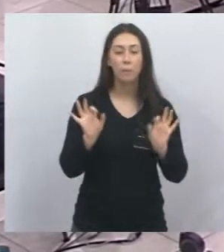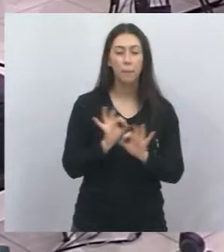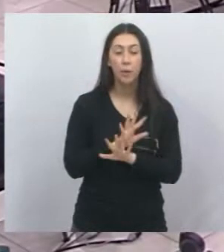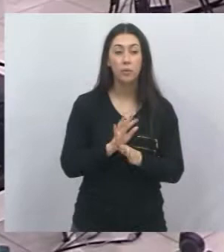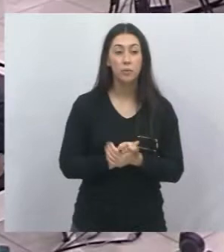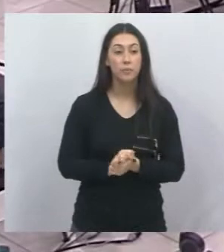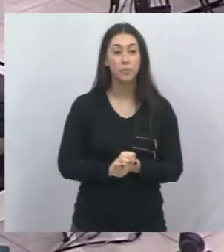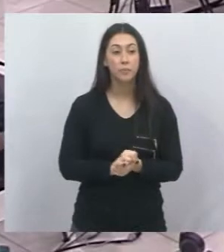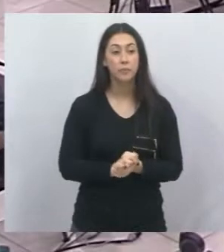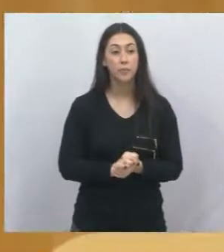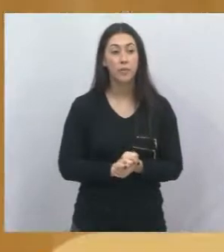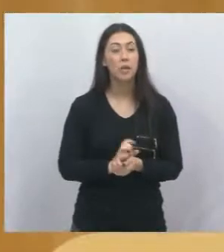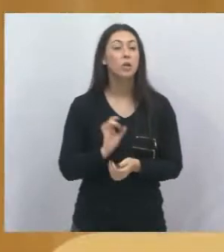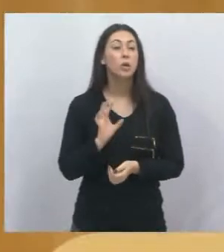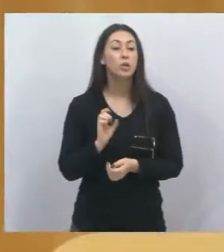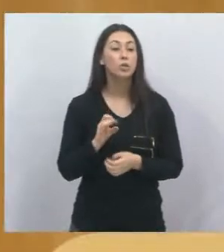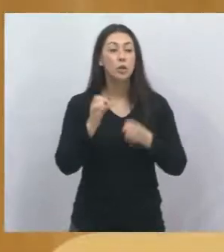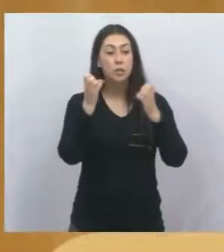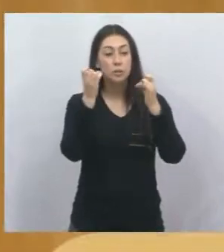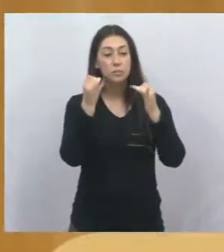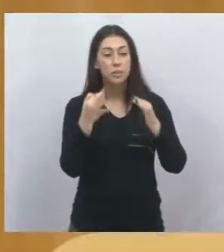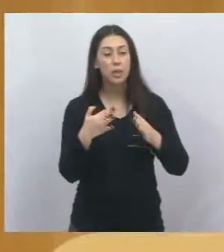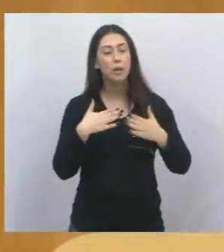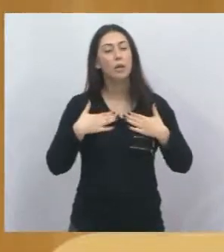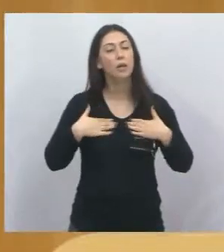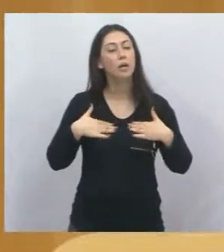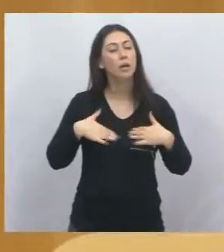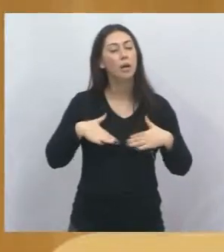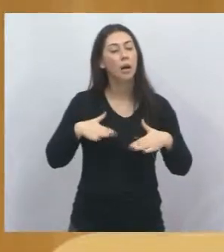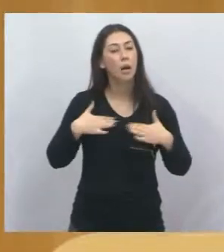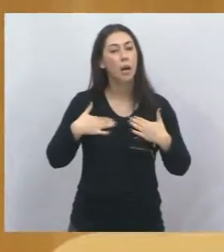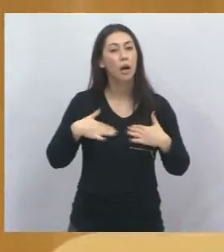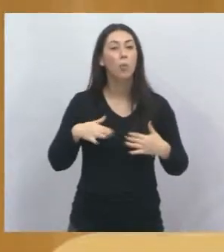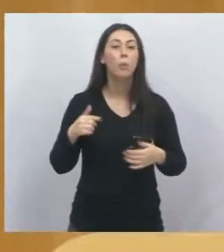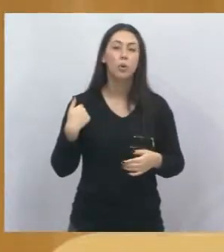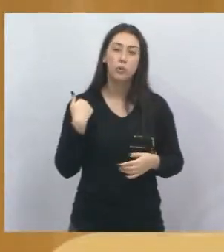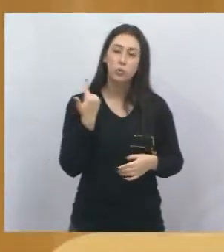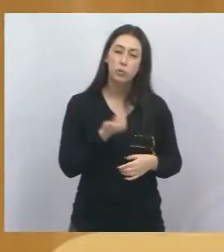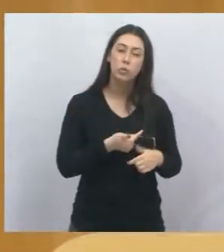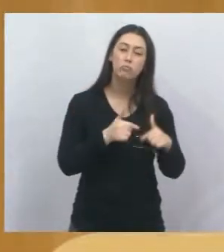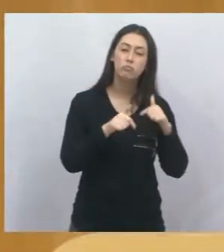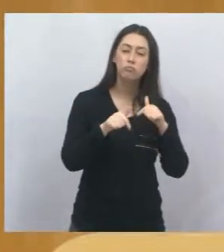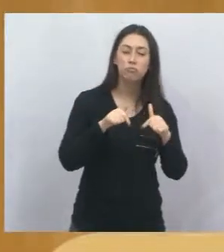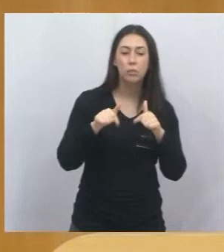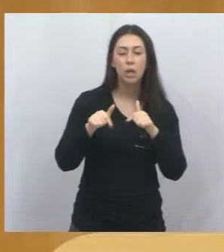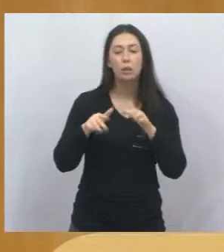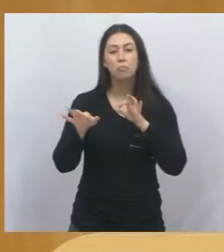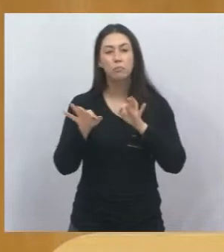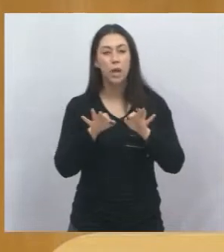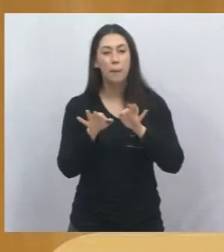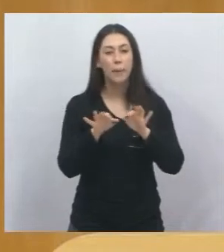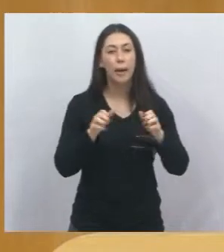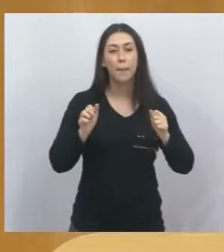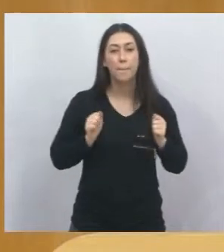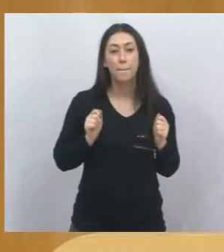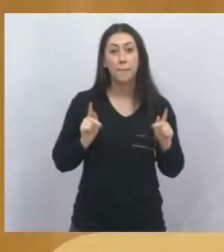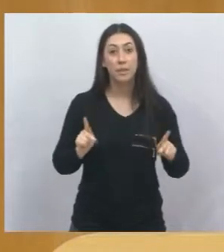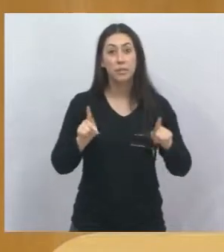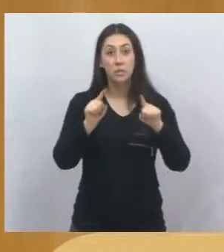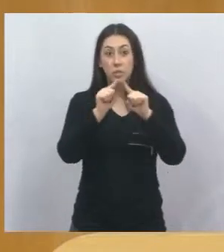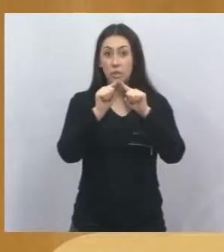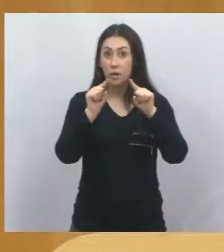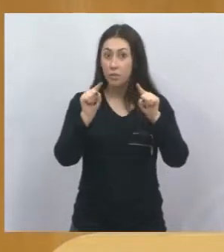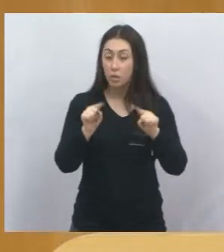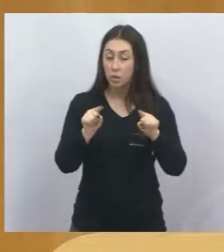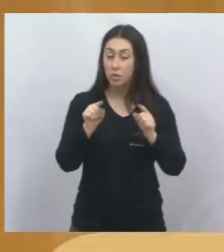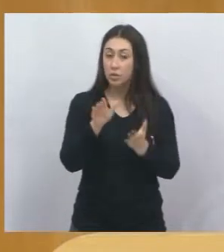nada? Então é isso, só deixar claro para você, fique tranquilo. Nós estamos tratando aqui da aposentadoria dos servidores públicos,